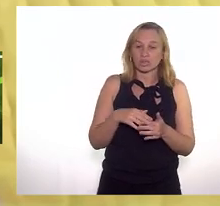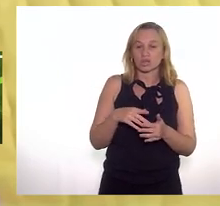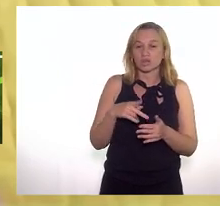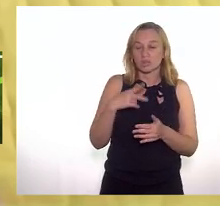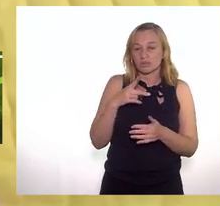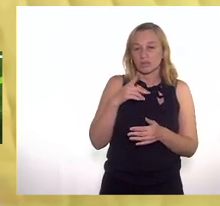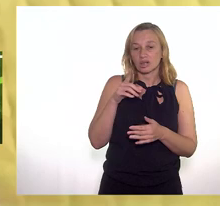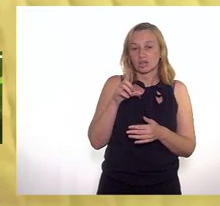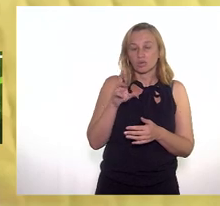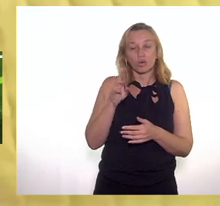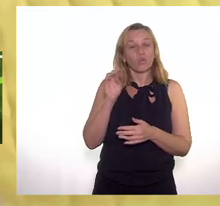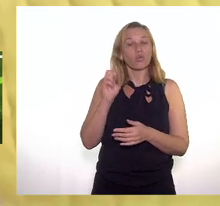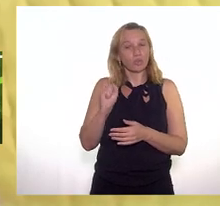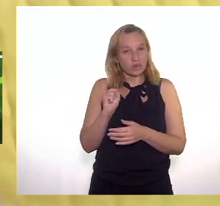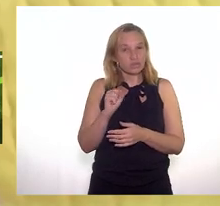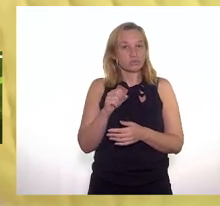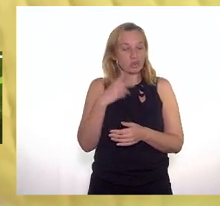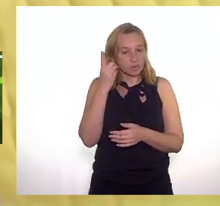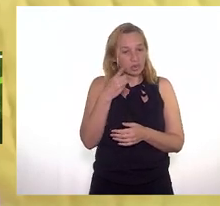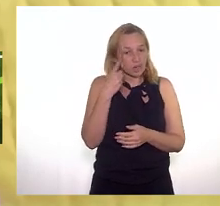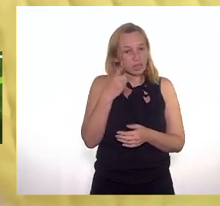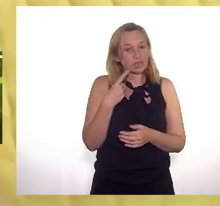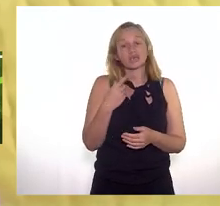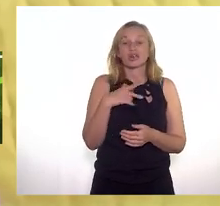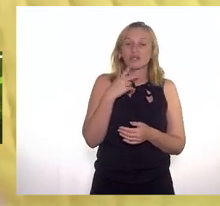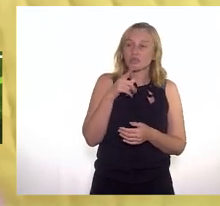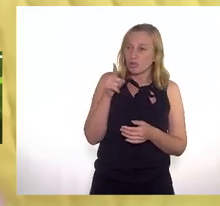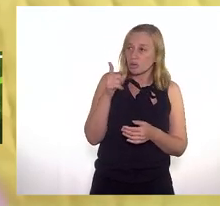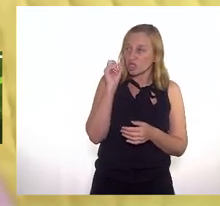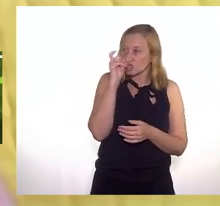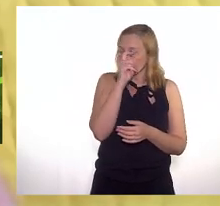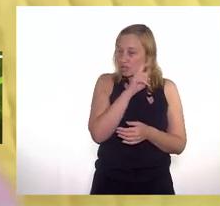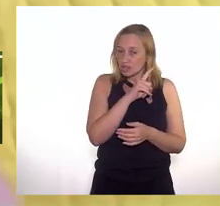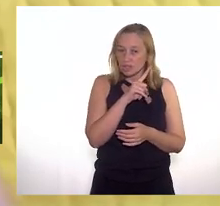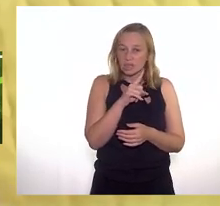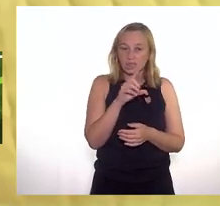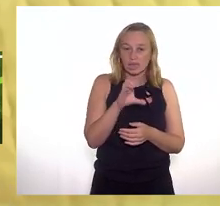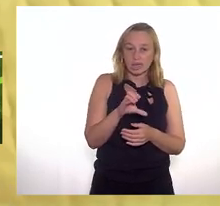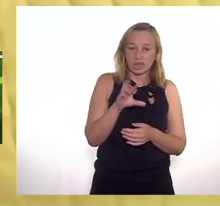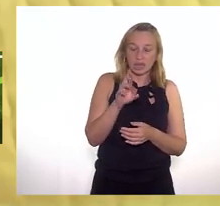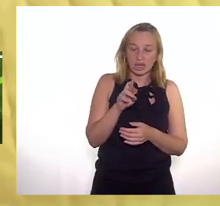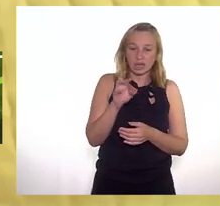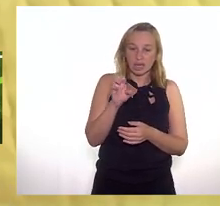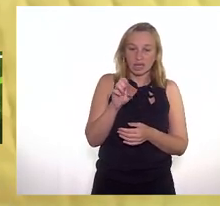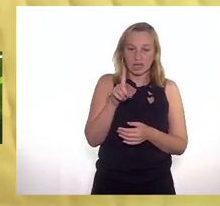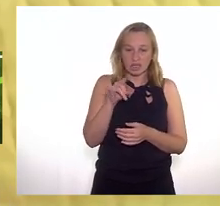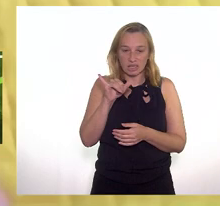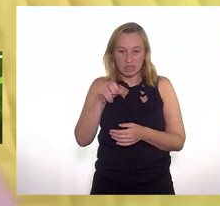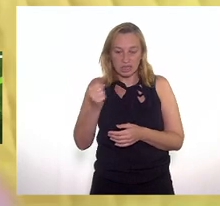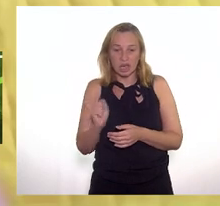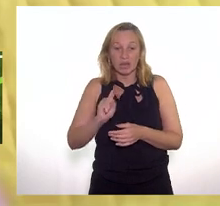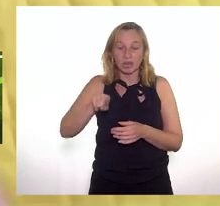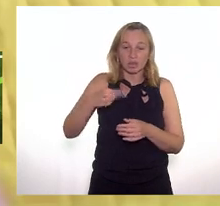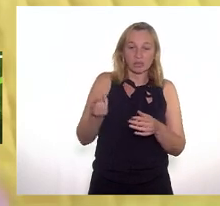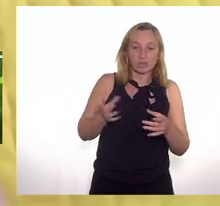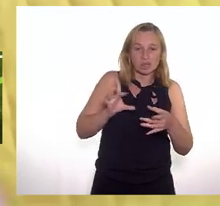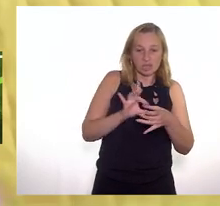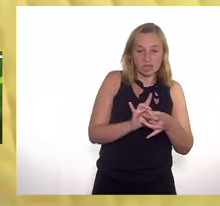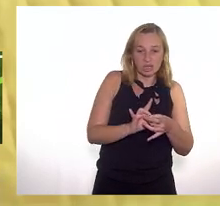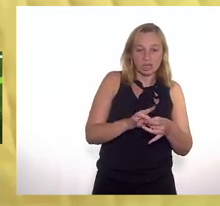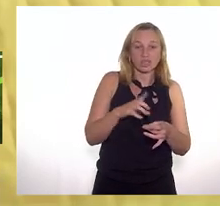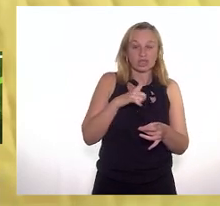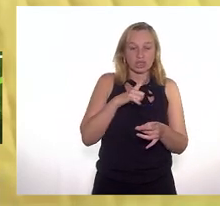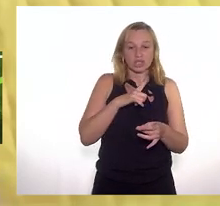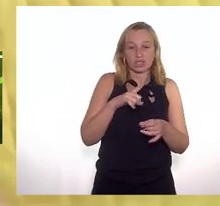Rubens Bontempo, que ele falou que é difícil a gente credenciar para depois implementar, que já deve existir